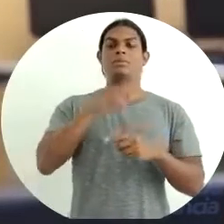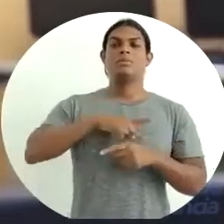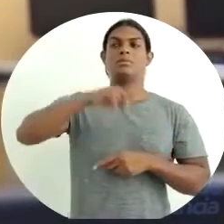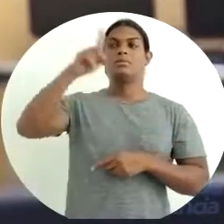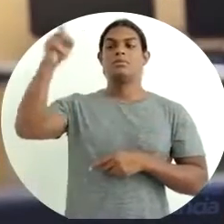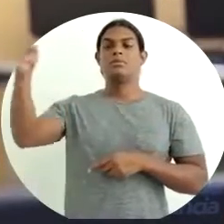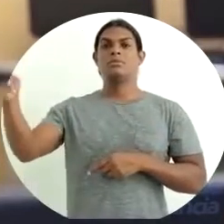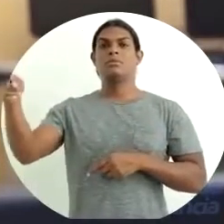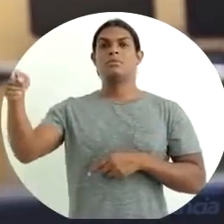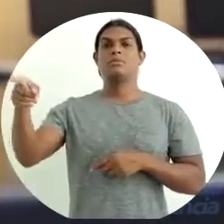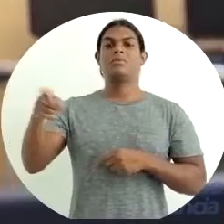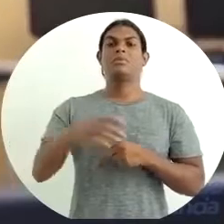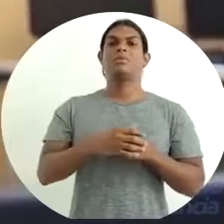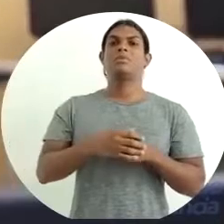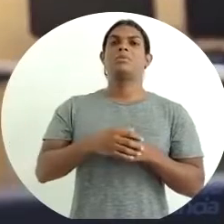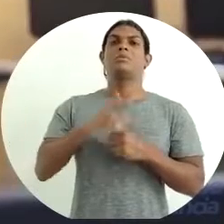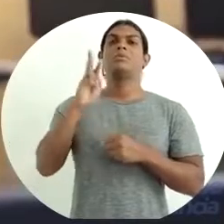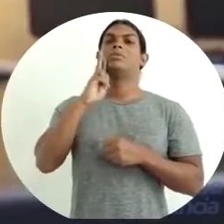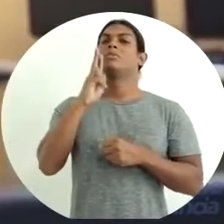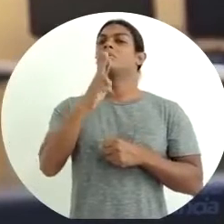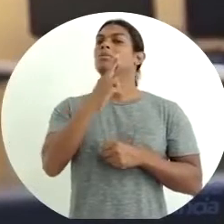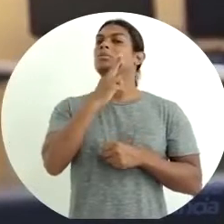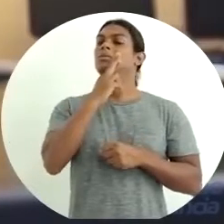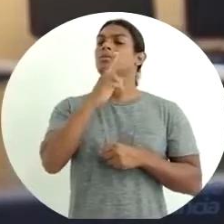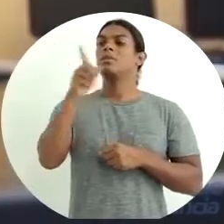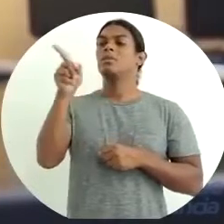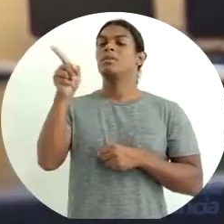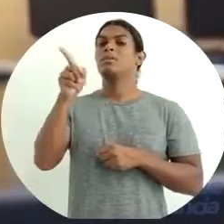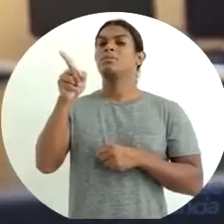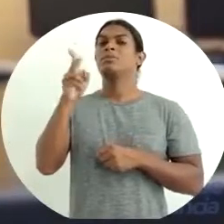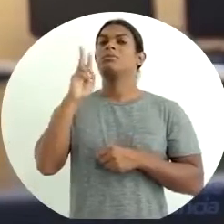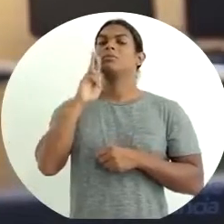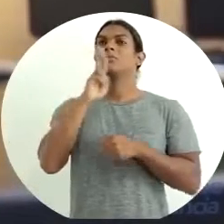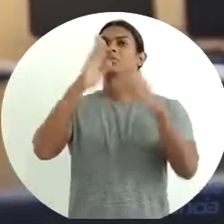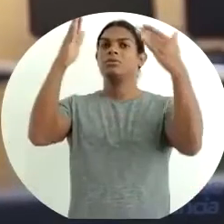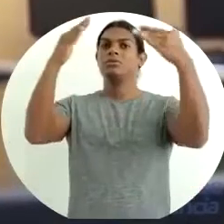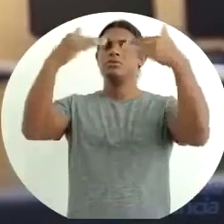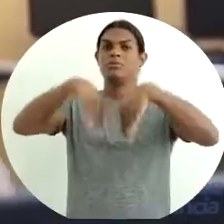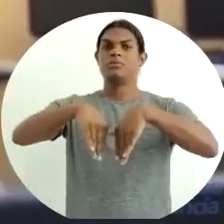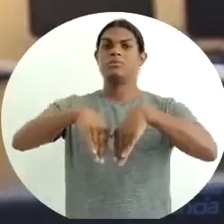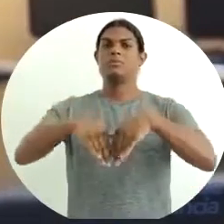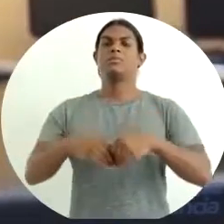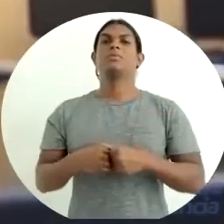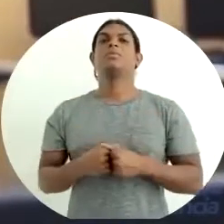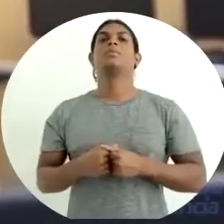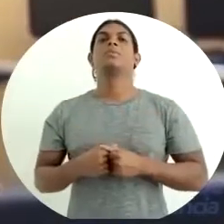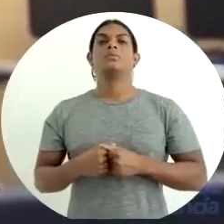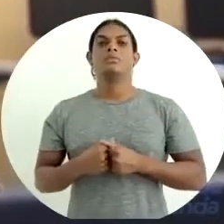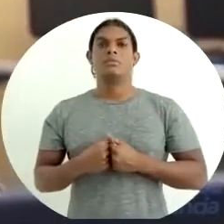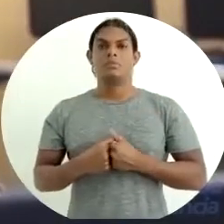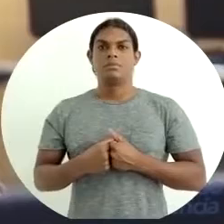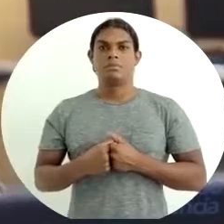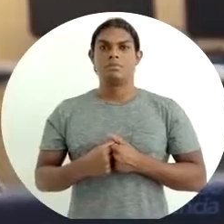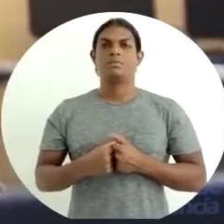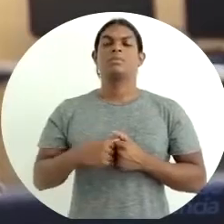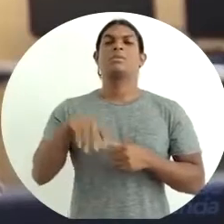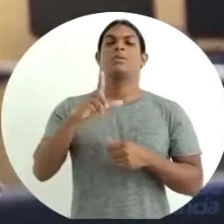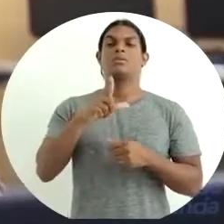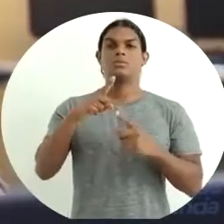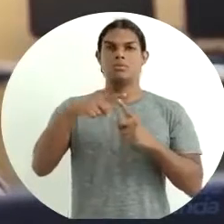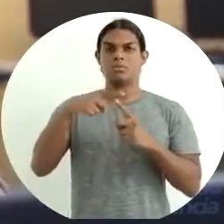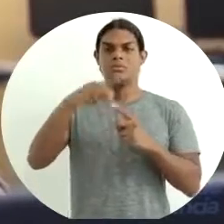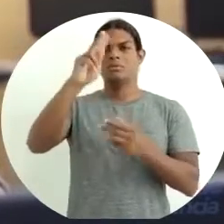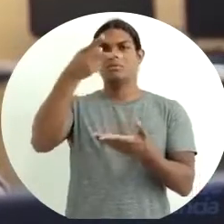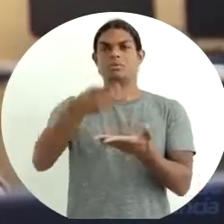no restaurante da esquina e o restaurante aconteceu um desabamento lá, este acidente tem uma dificuldade da legislação para entender como um acidente do